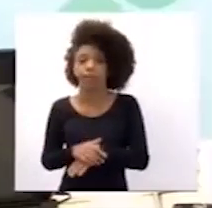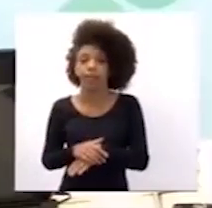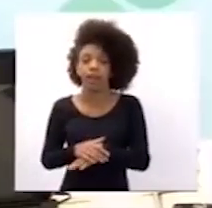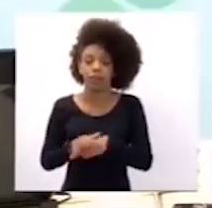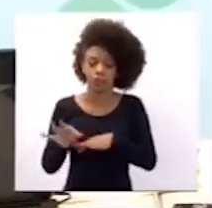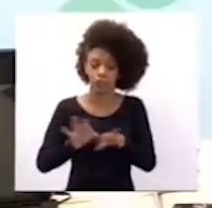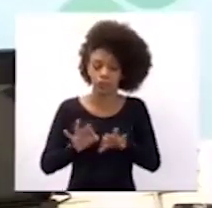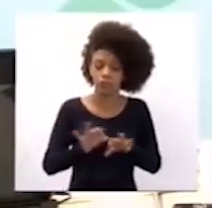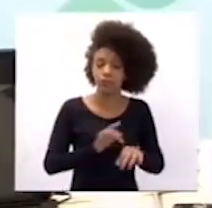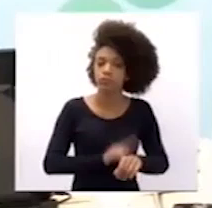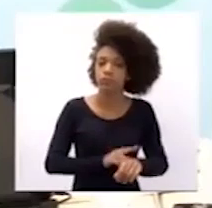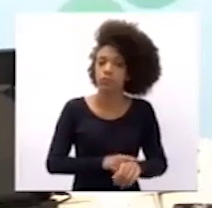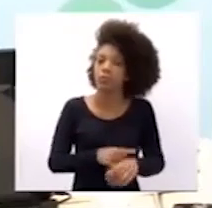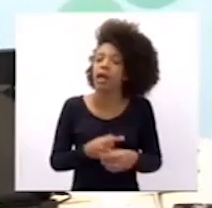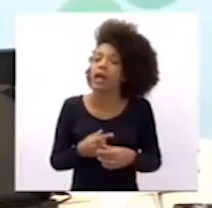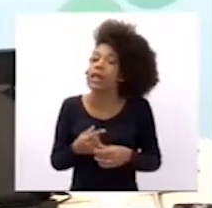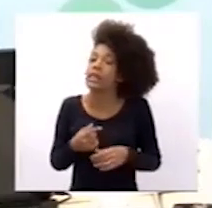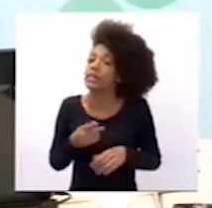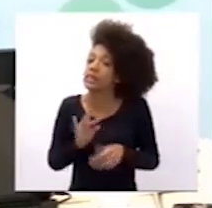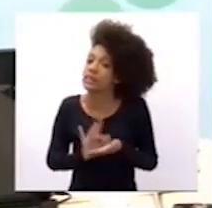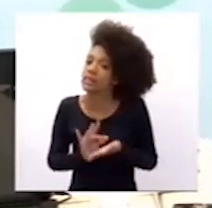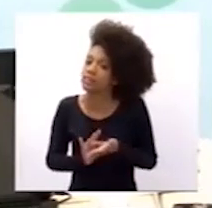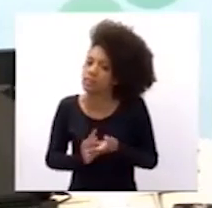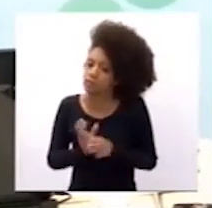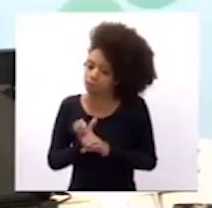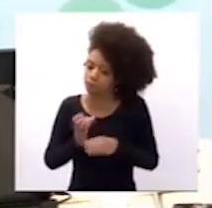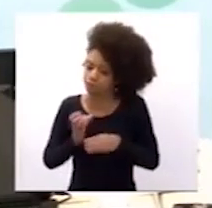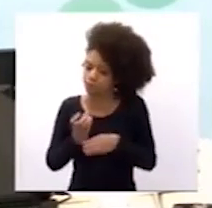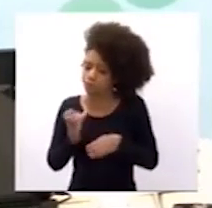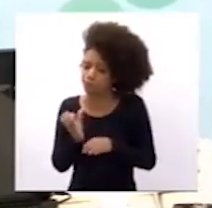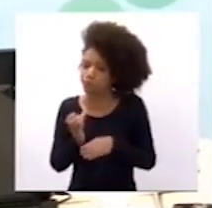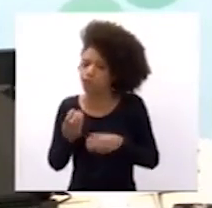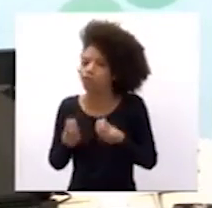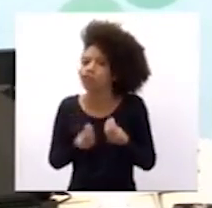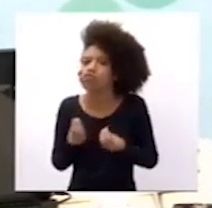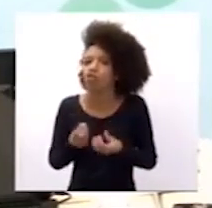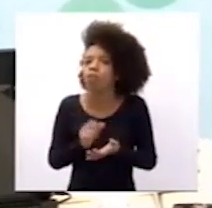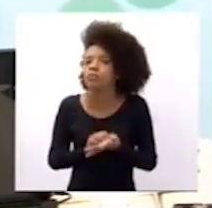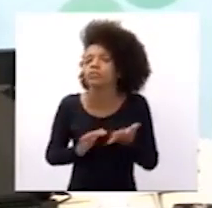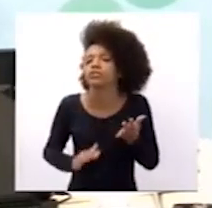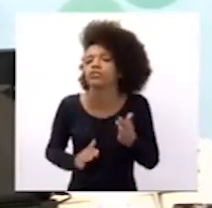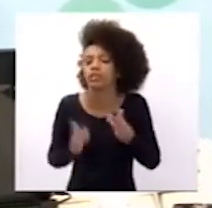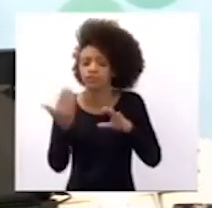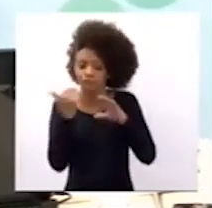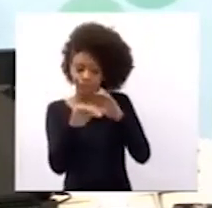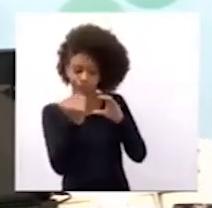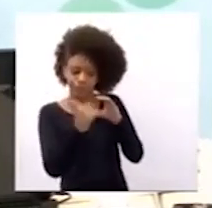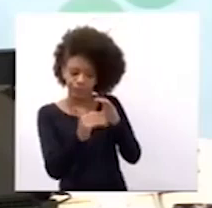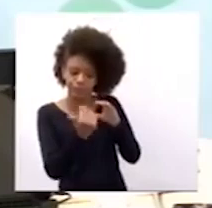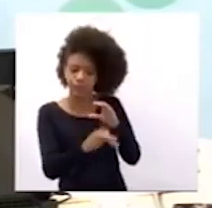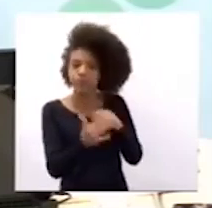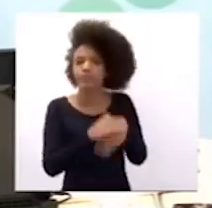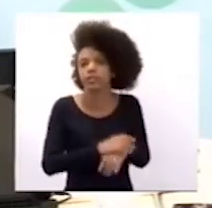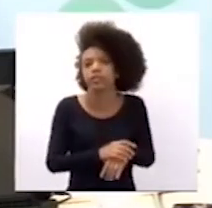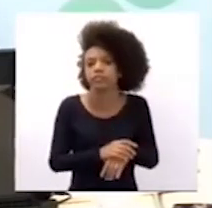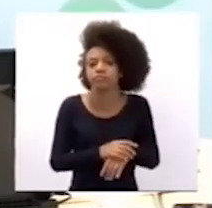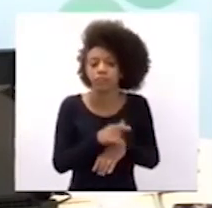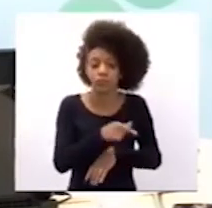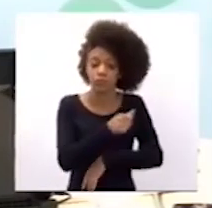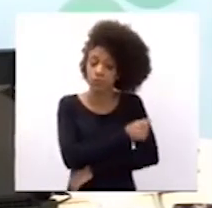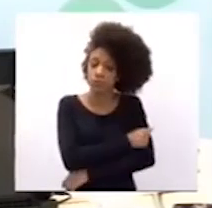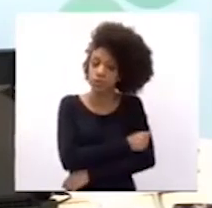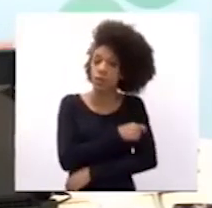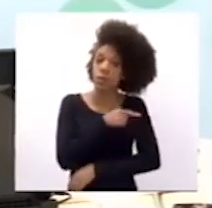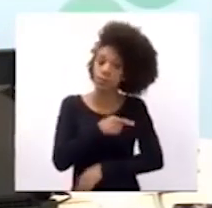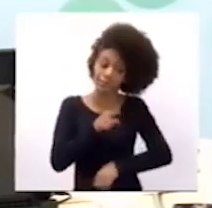ela, na verdade, é quase uma engenharia, desenhar como que todas as atividades estão chegando nesse estudante para que ele